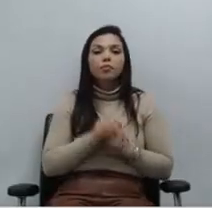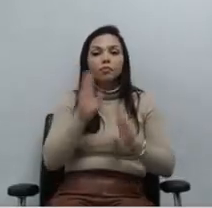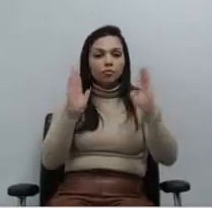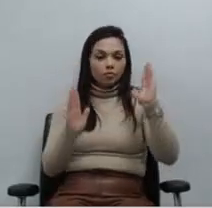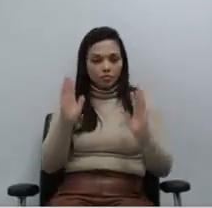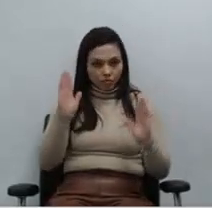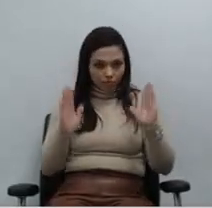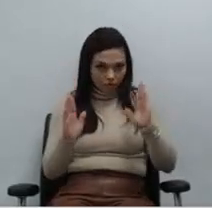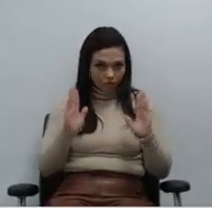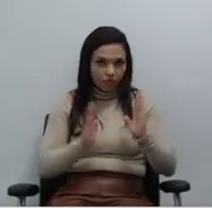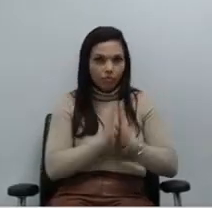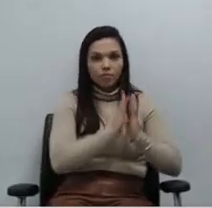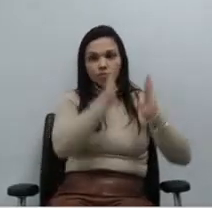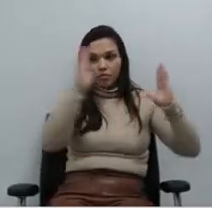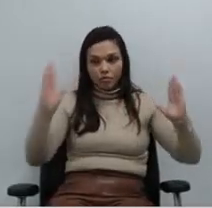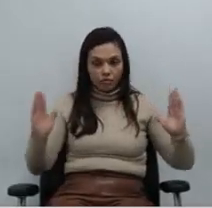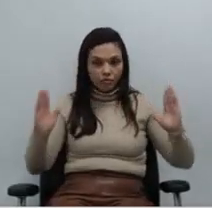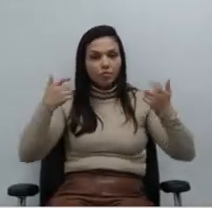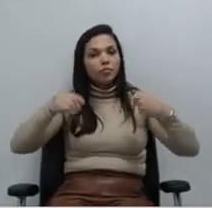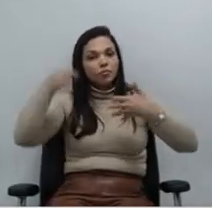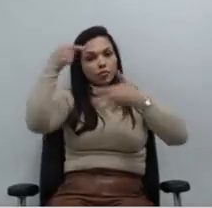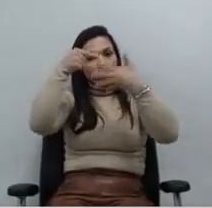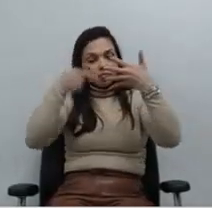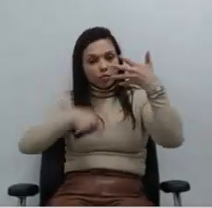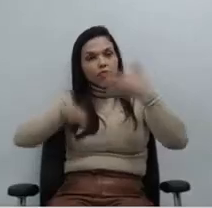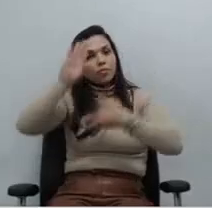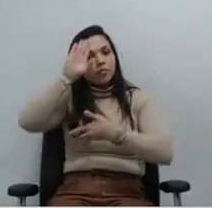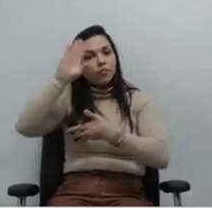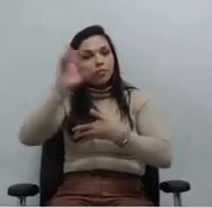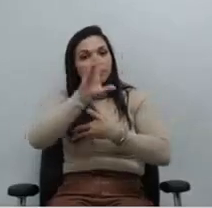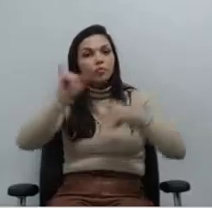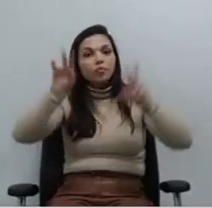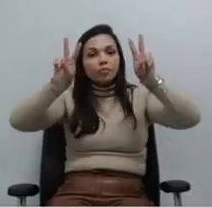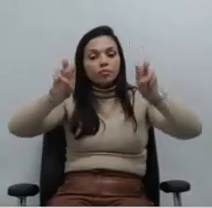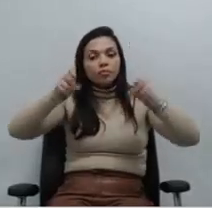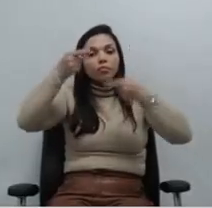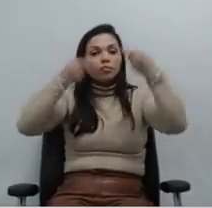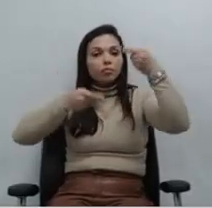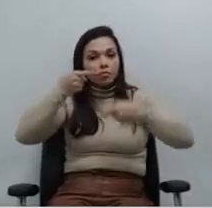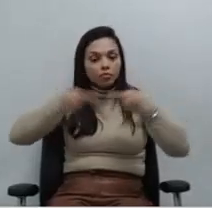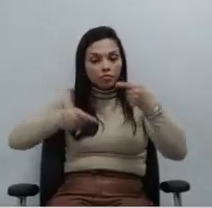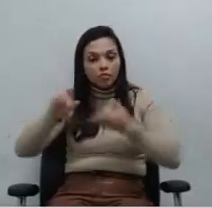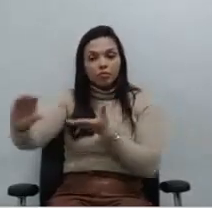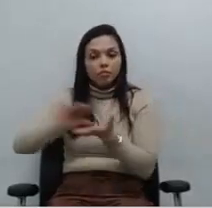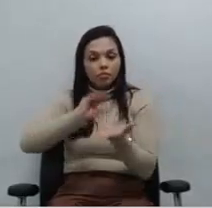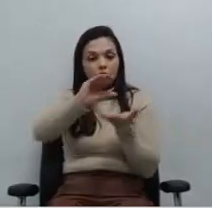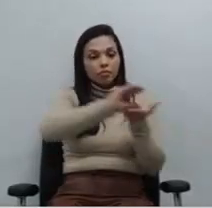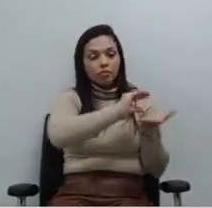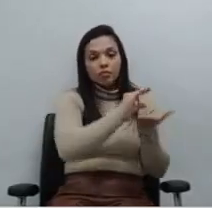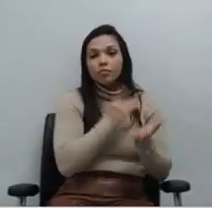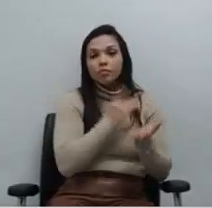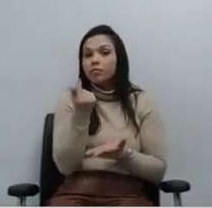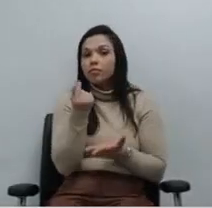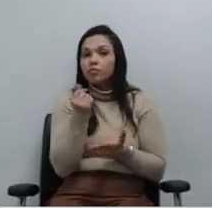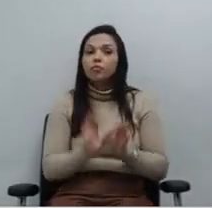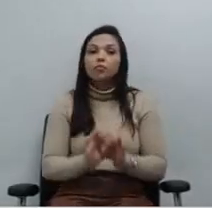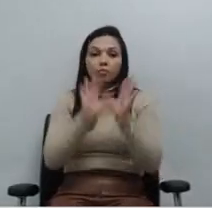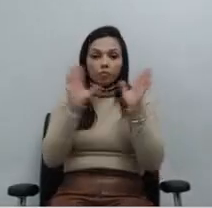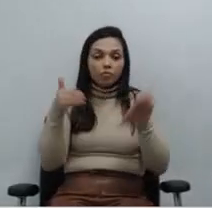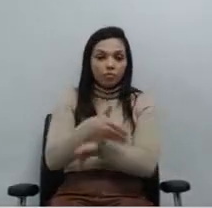mais prolongado de discussão sobre as diretrizes e atividades a serem abrangidas pelos recursos disponíveis através de mecanismos de